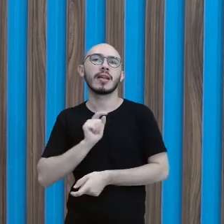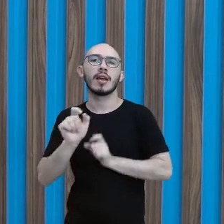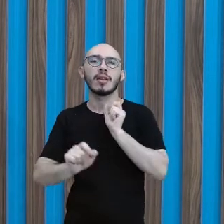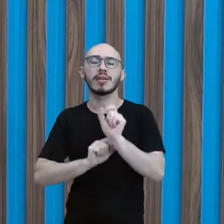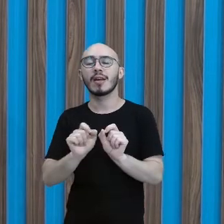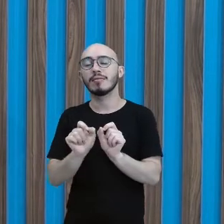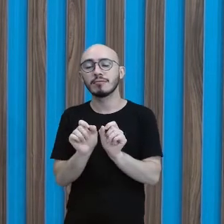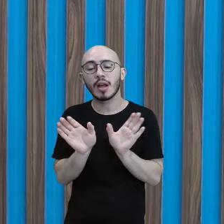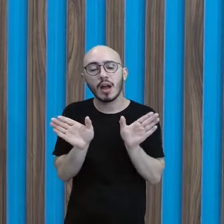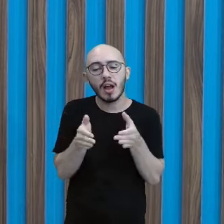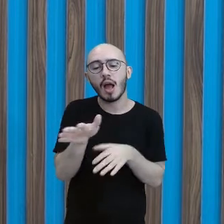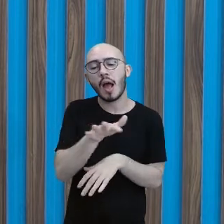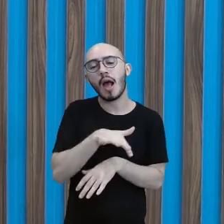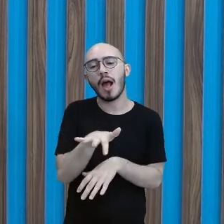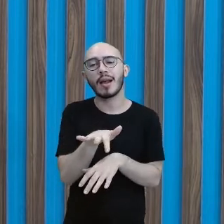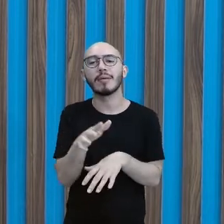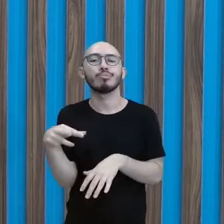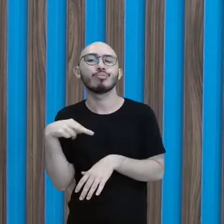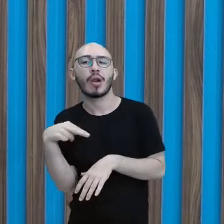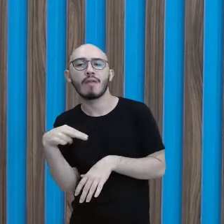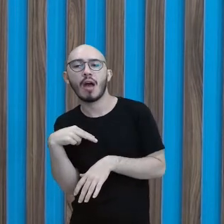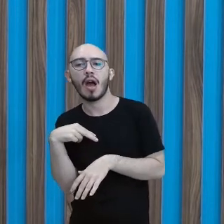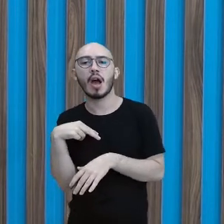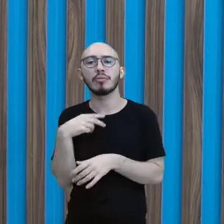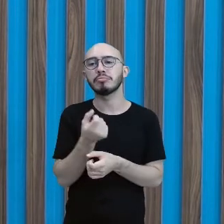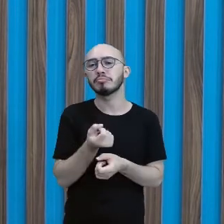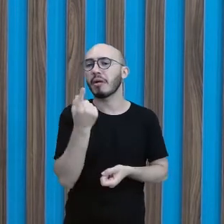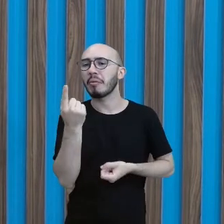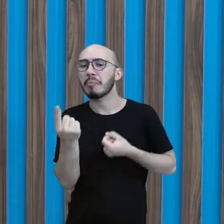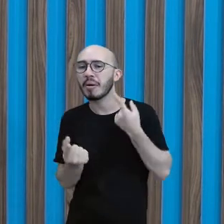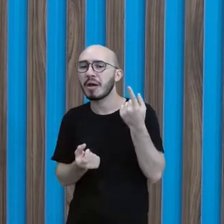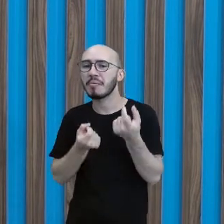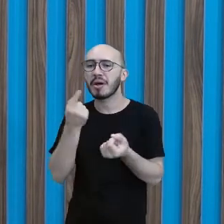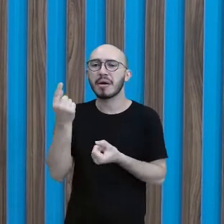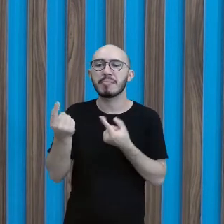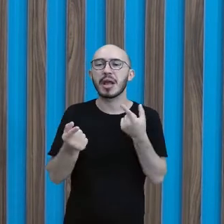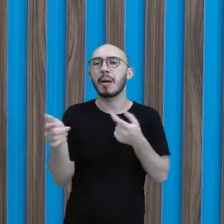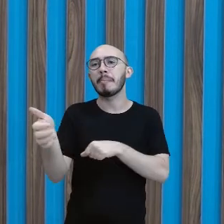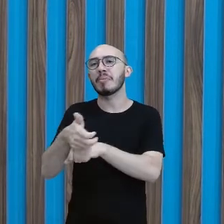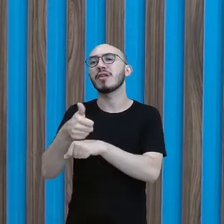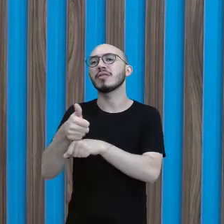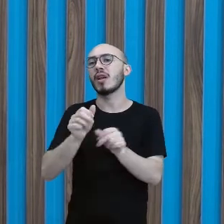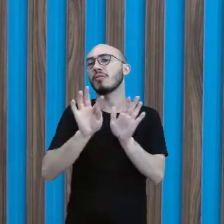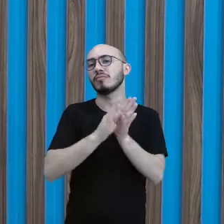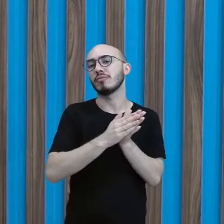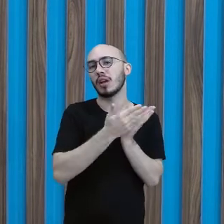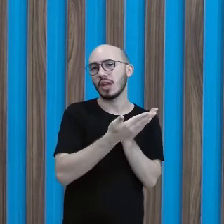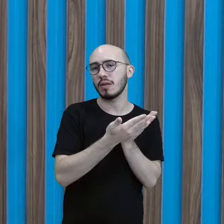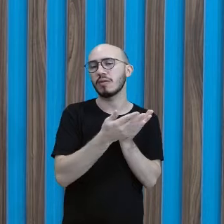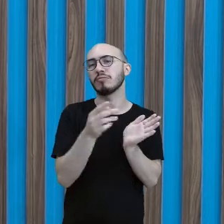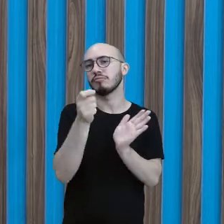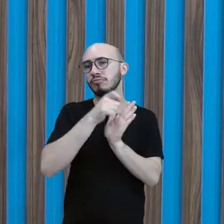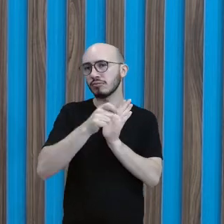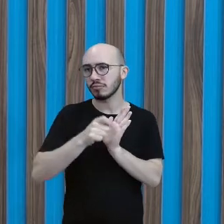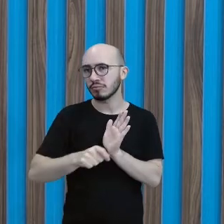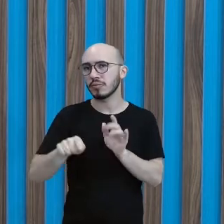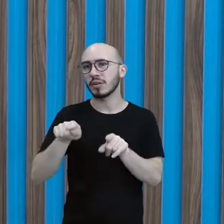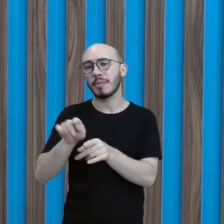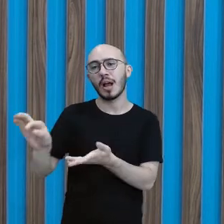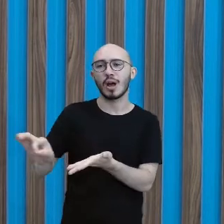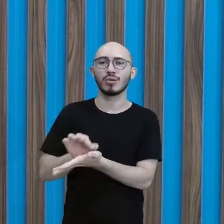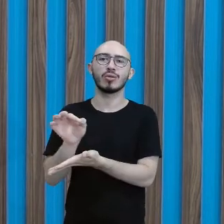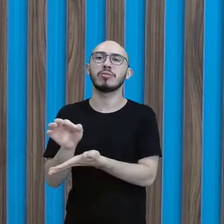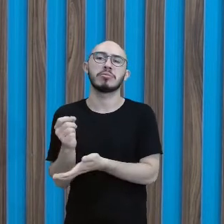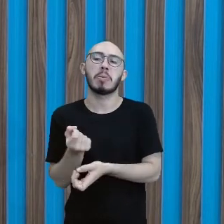muito mais ao ambiente privado de um ou outro escritor que prefere escrever ali com a máquina de escrever do que